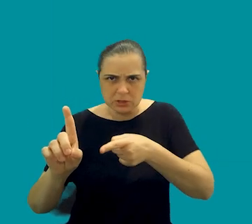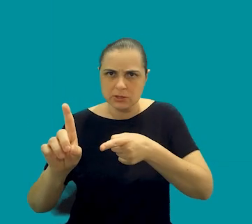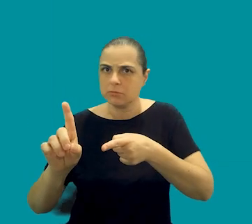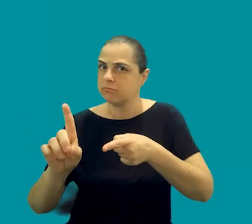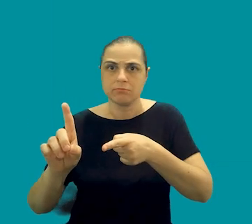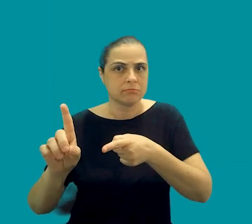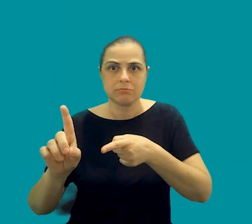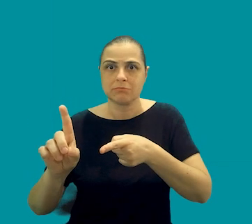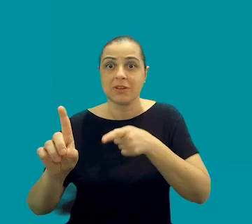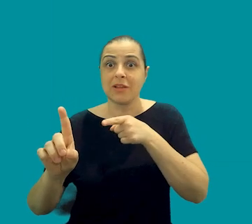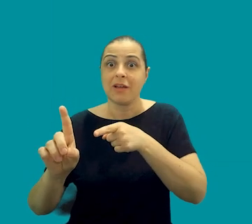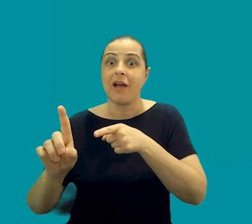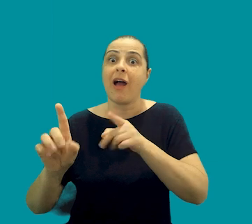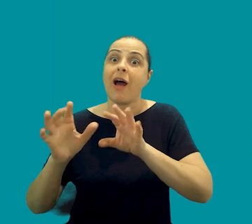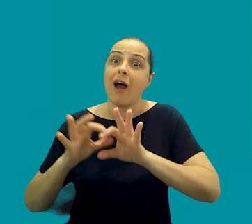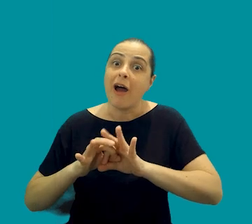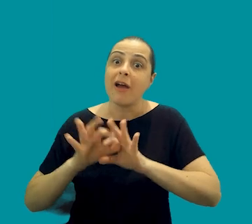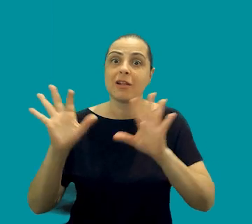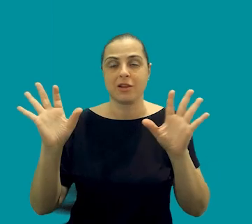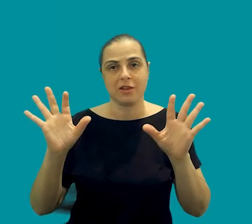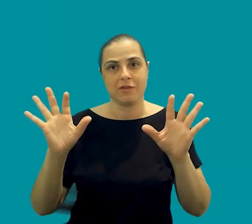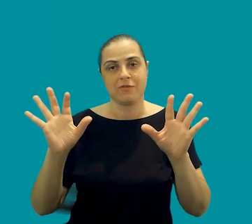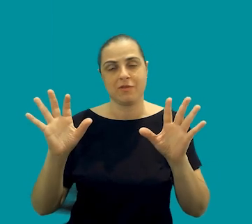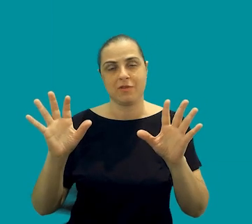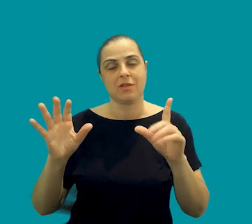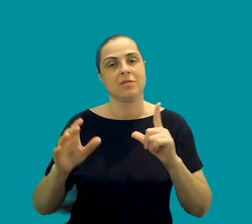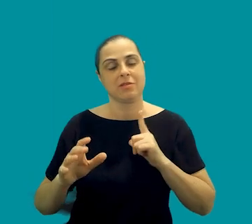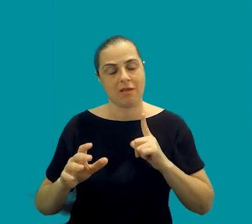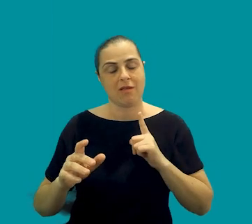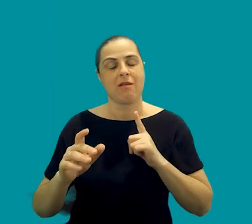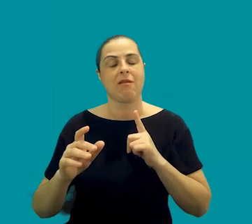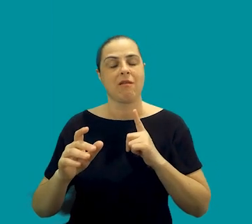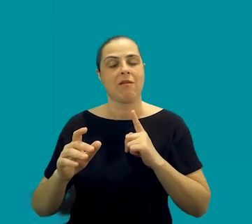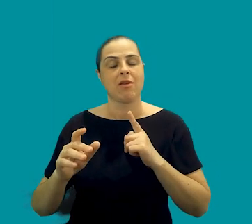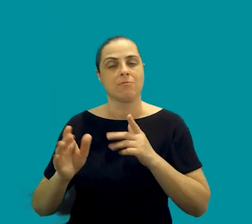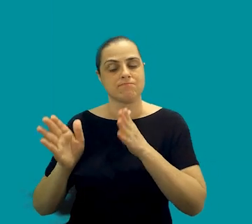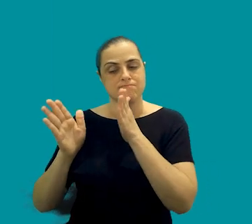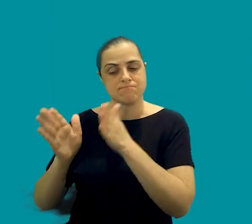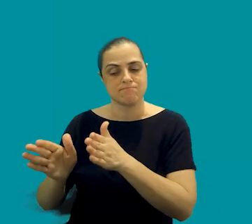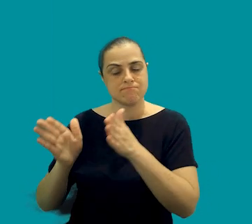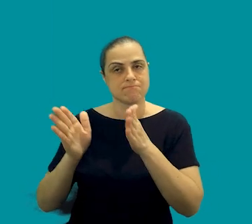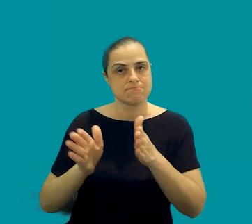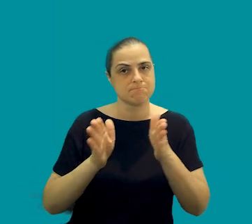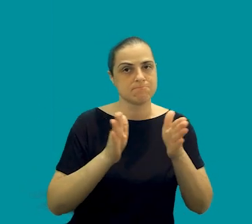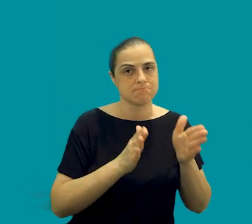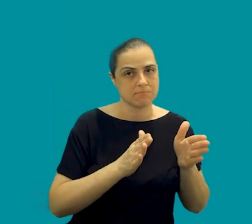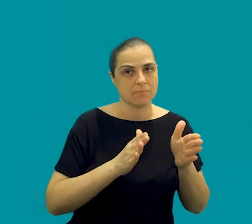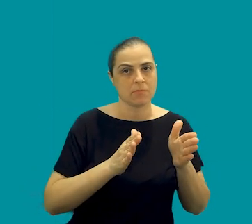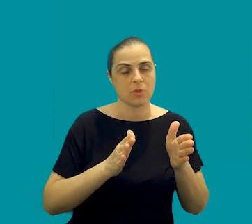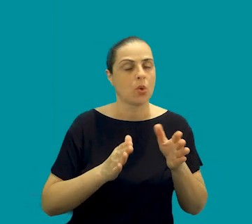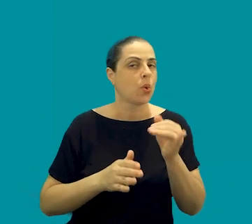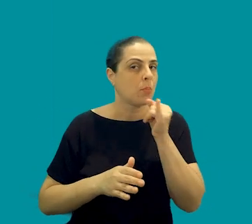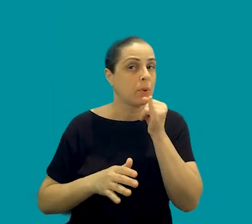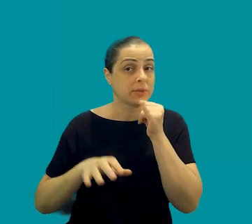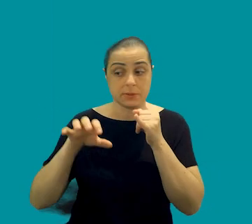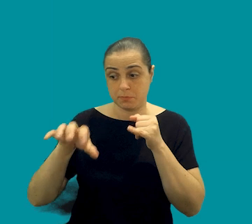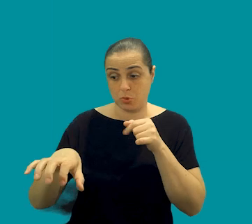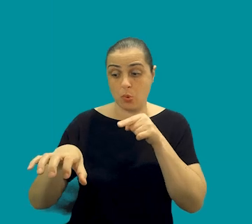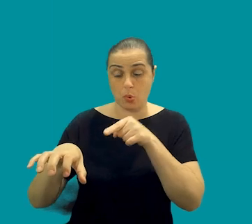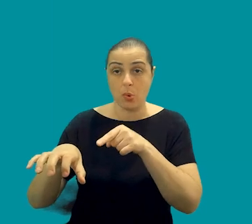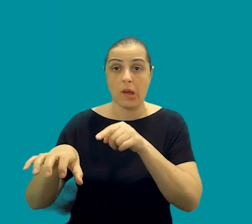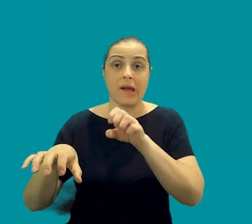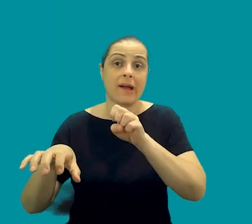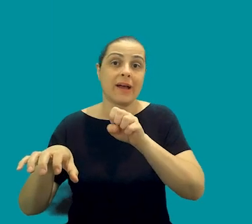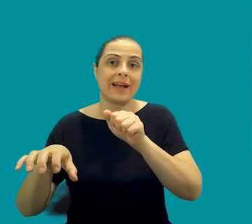obrigado. Né? Então, a gente tem um processo para que ele participe. E aí, quando a gente coloca os equipamentos públicos como o SAICA, né,